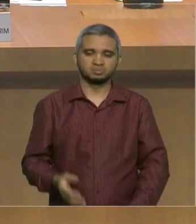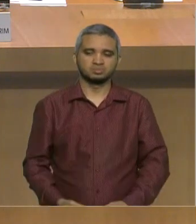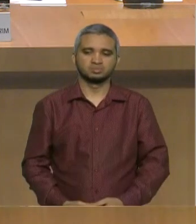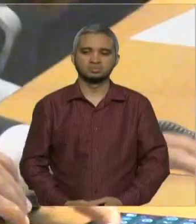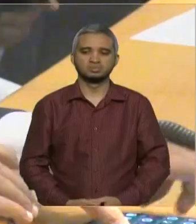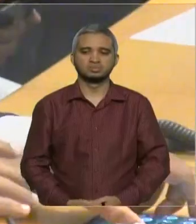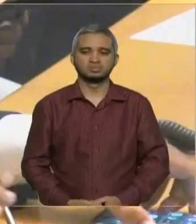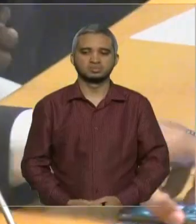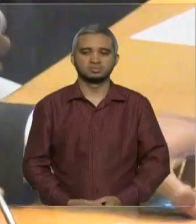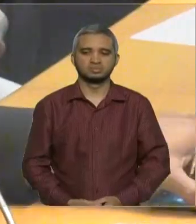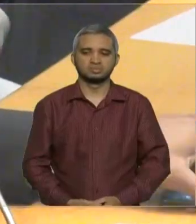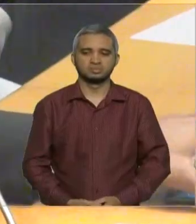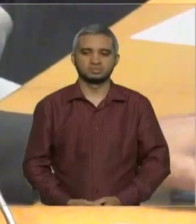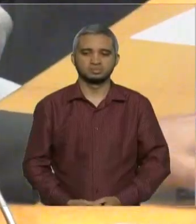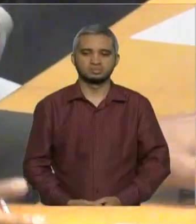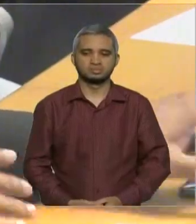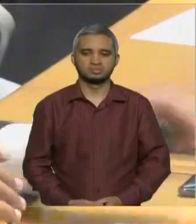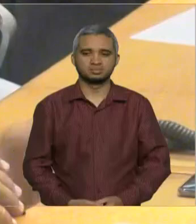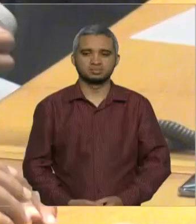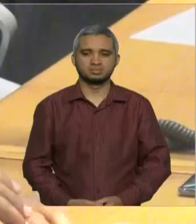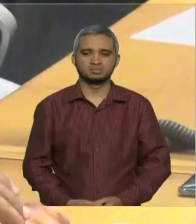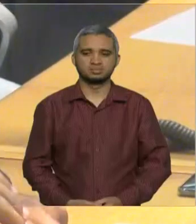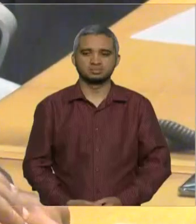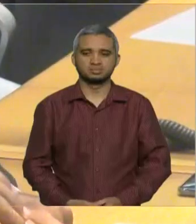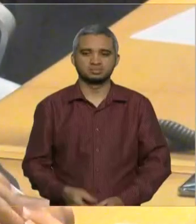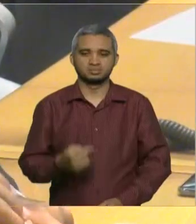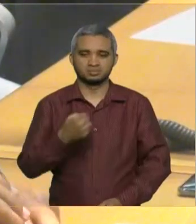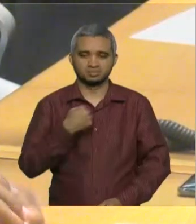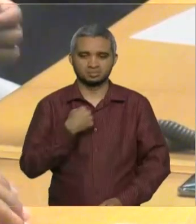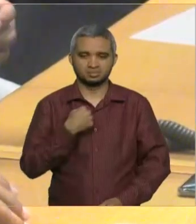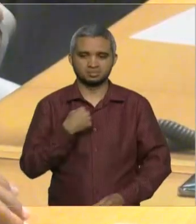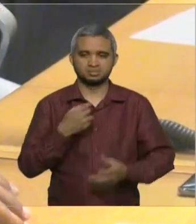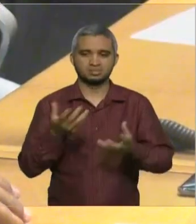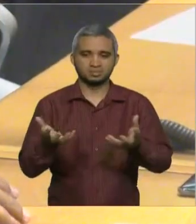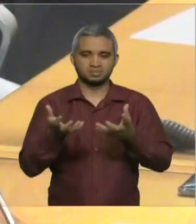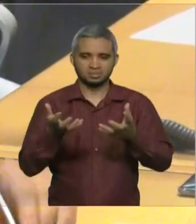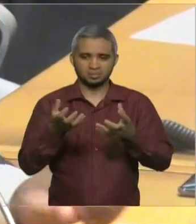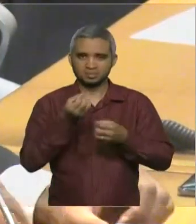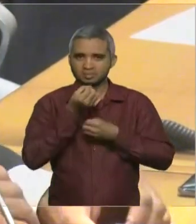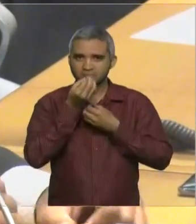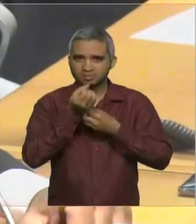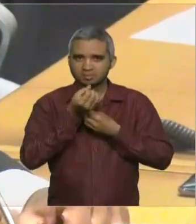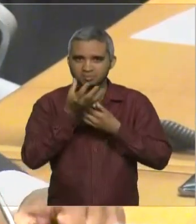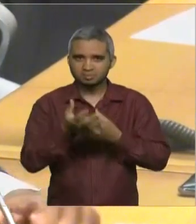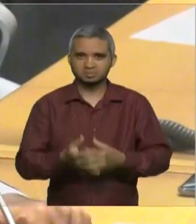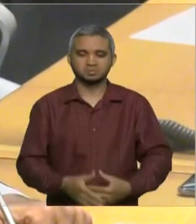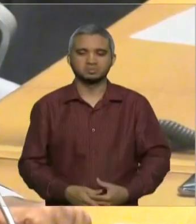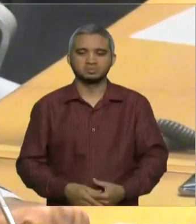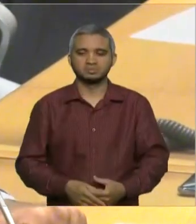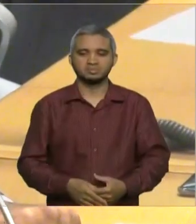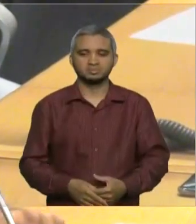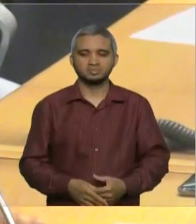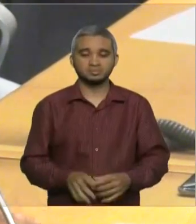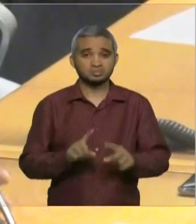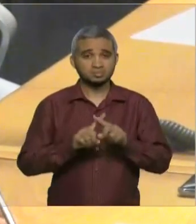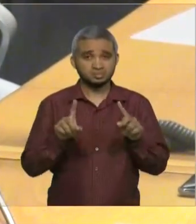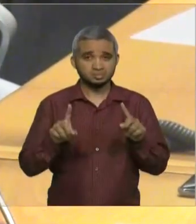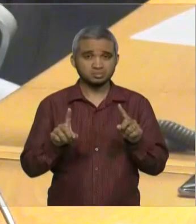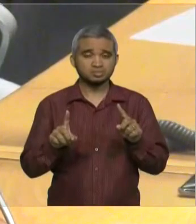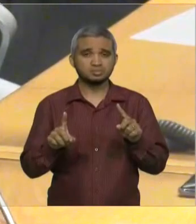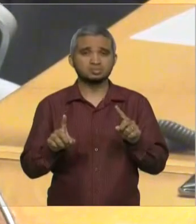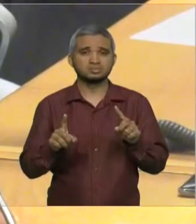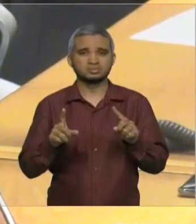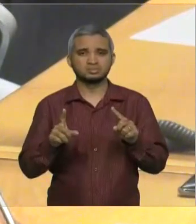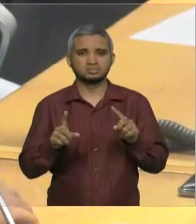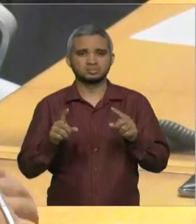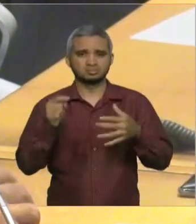Eu quero, na verdade, não, quero dar um depoimento aqui, presidente. Mas, digamos assim, as qualificações que